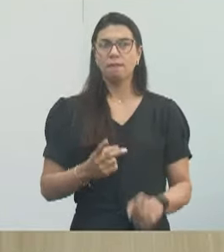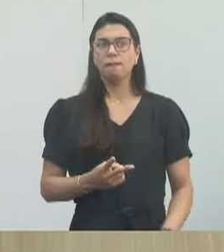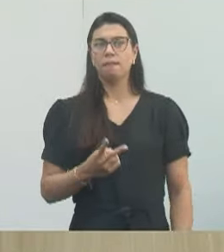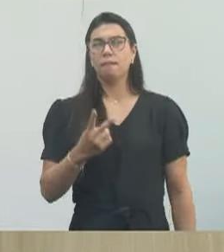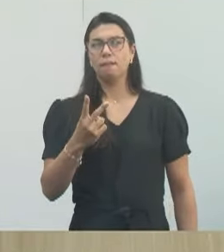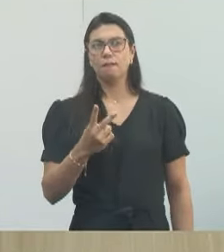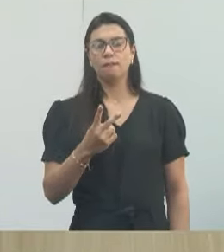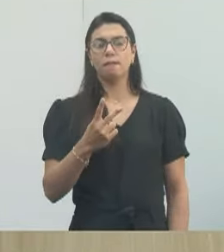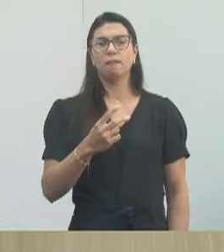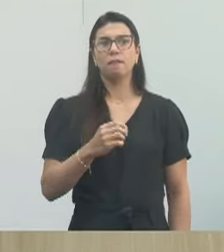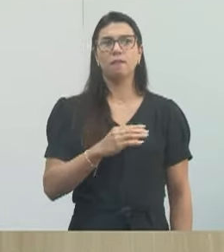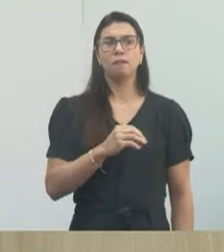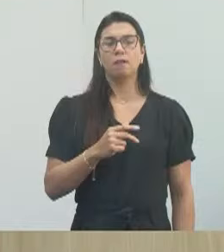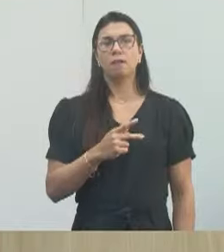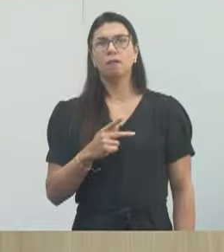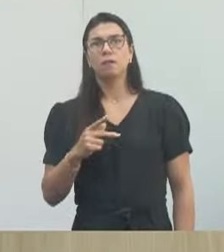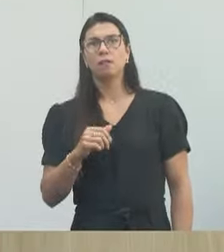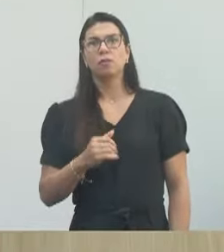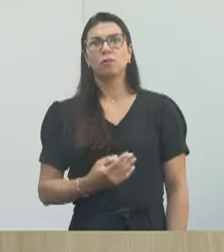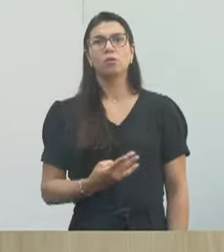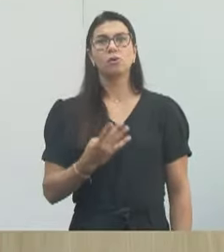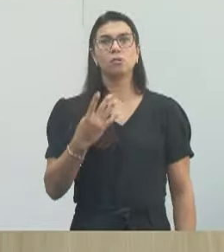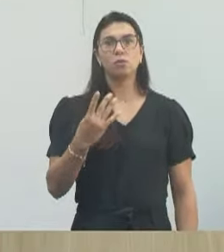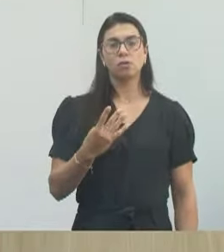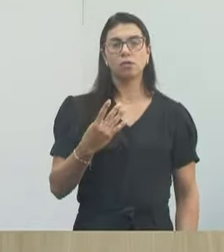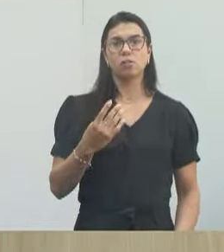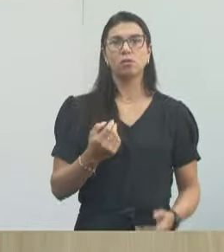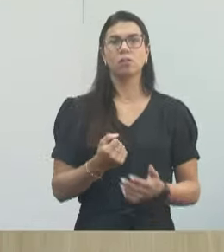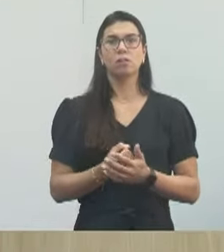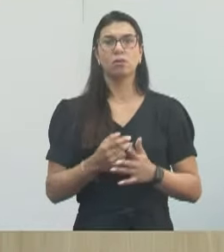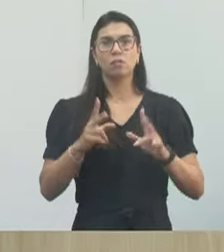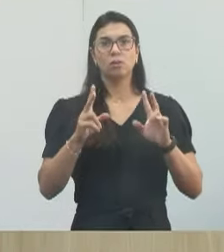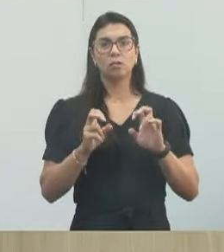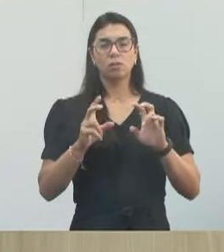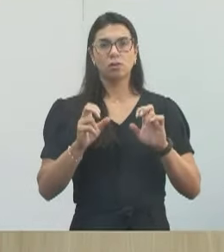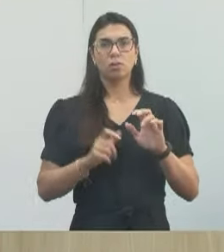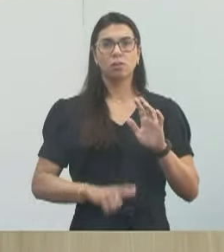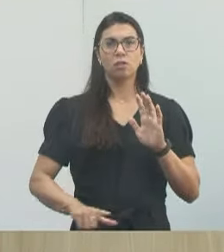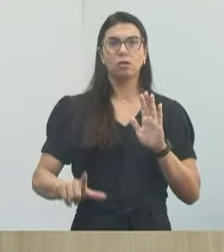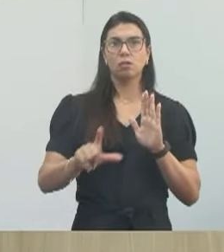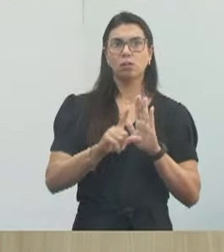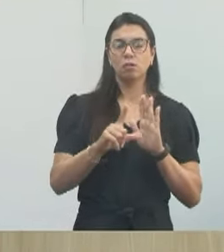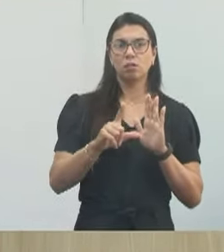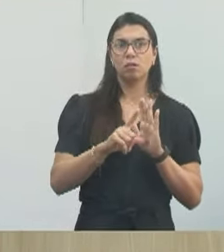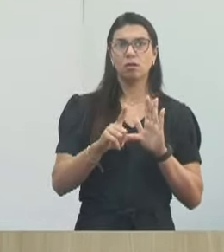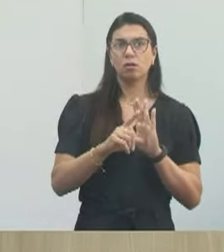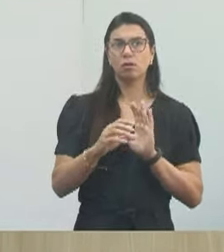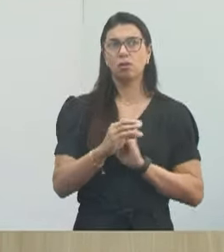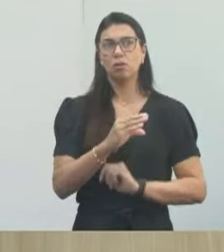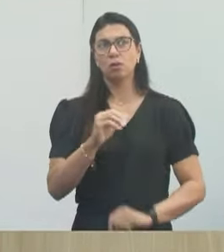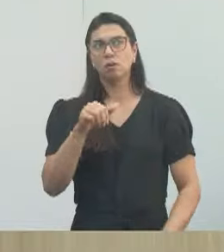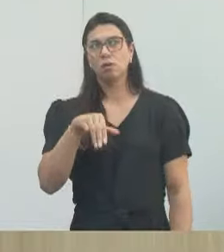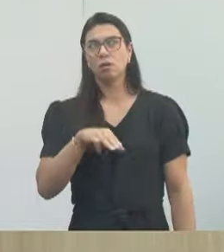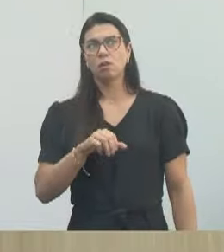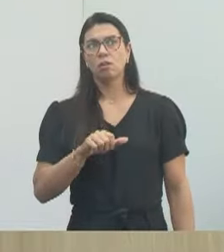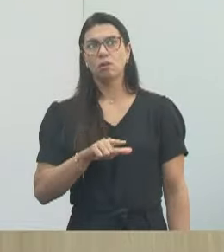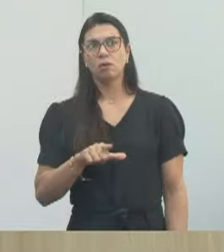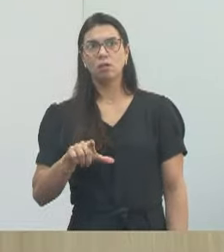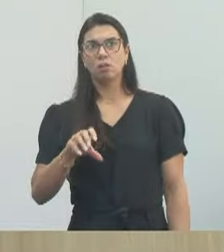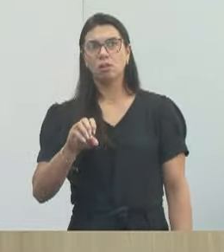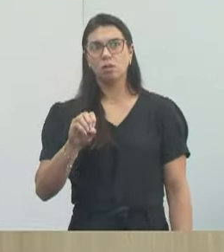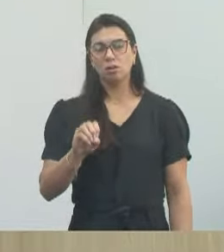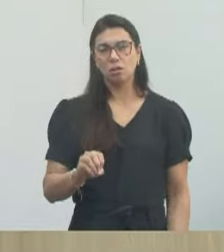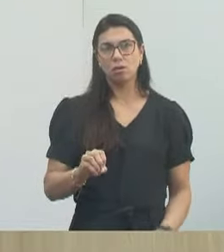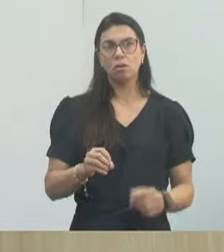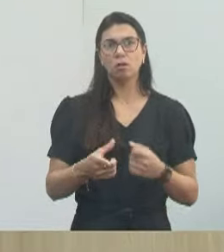Capítulo 4 que trata do Comércio eventual ambulante camelos e considerando